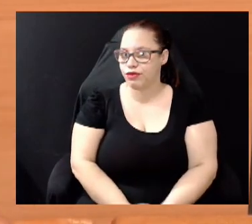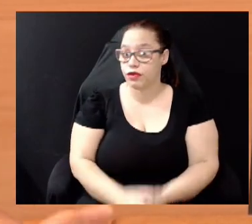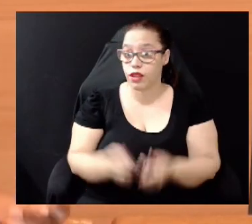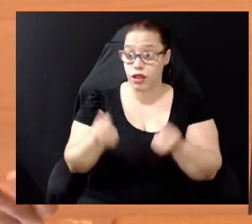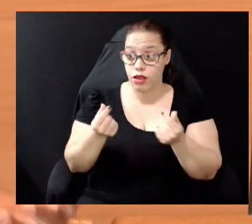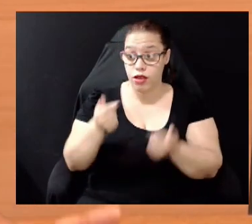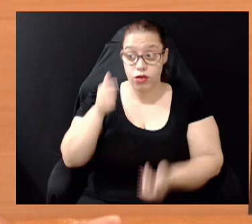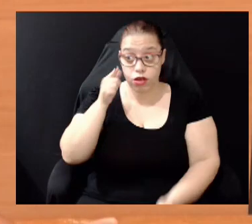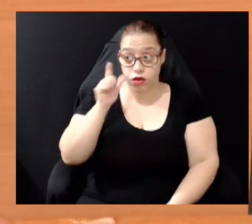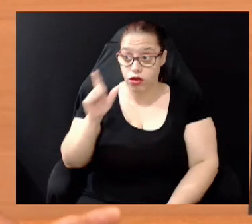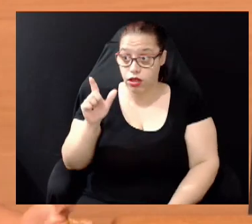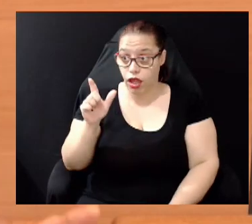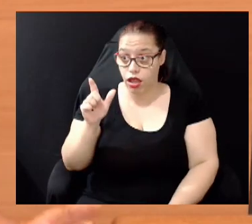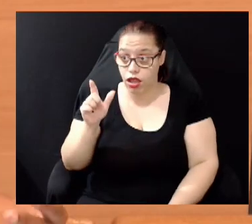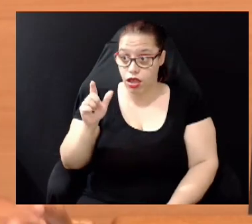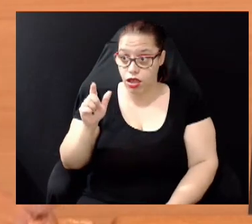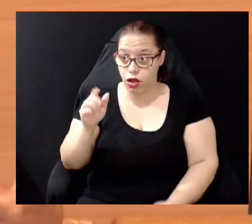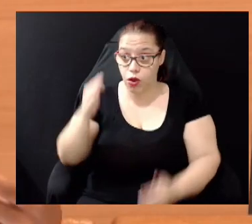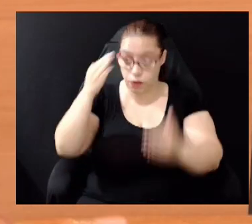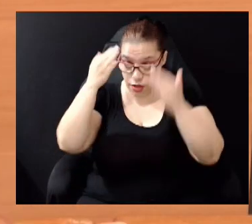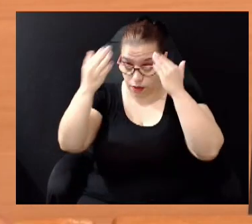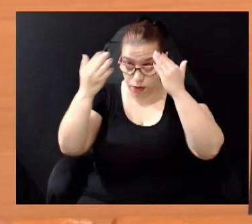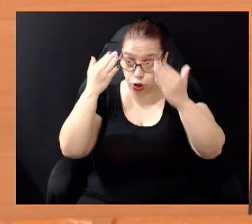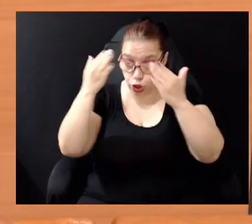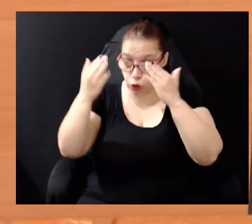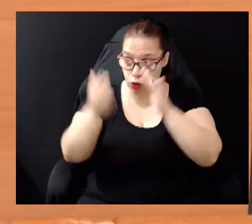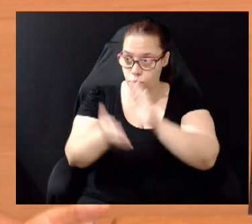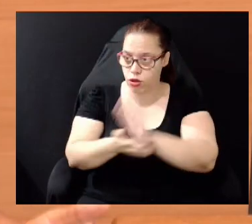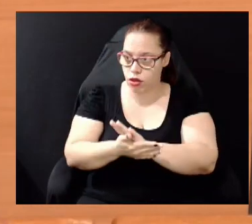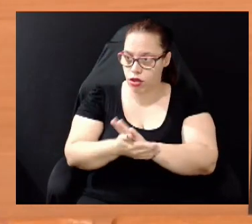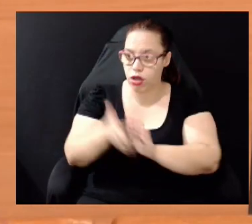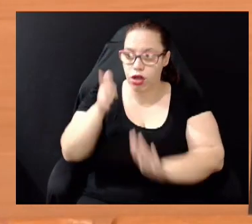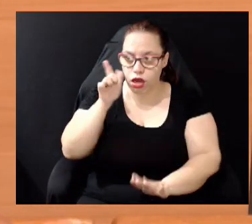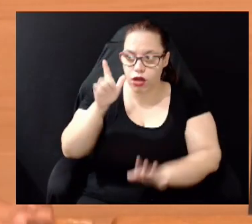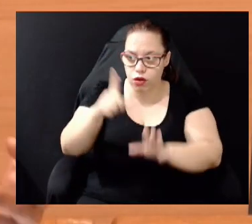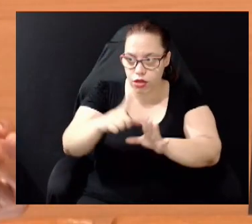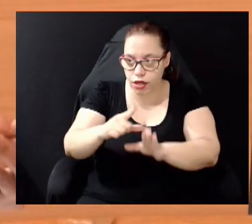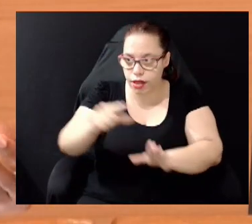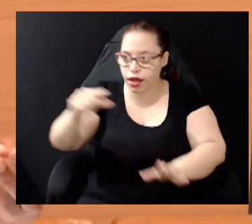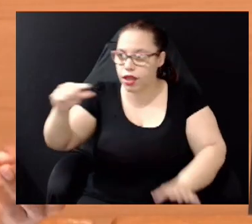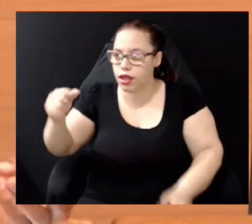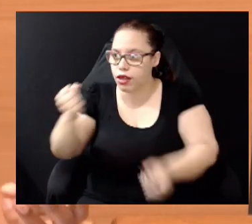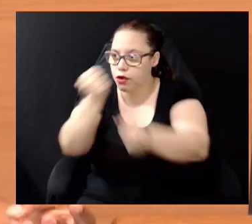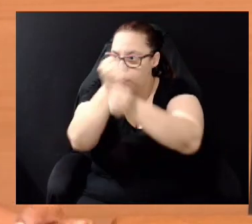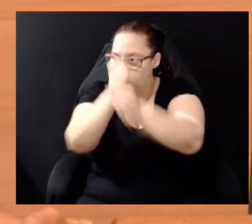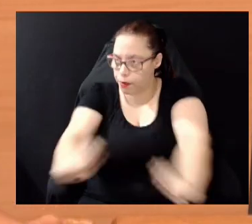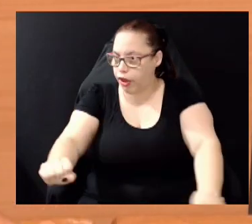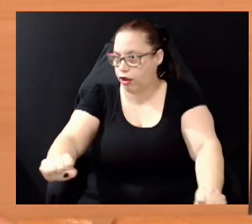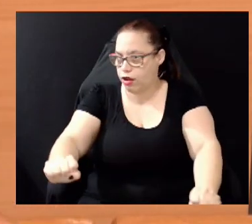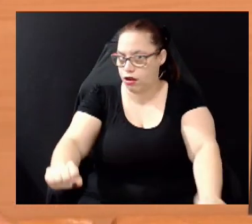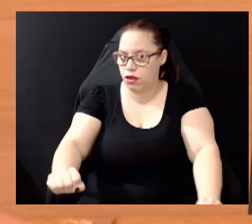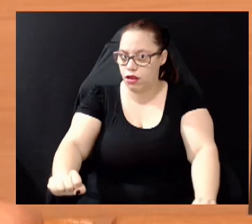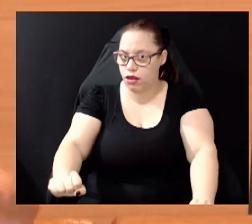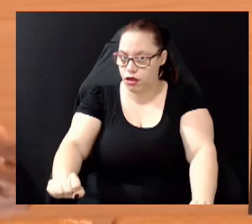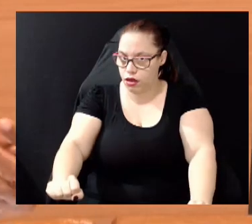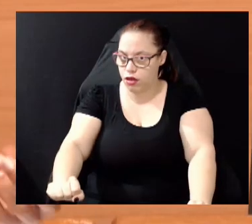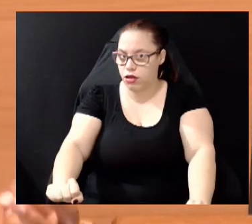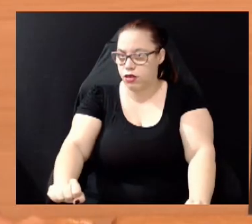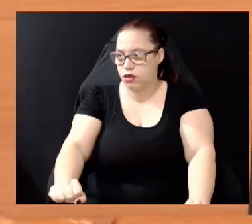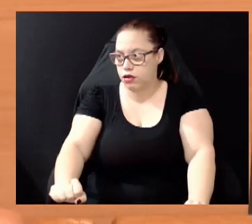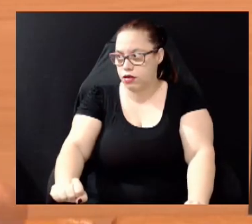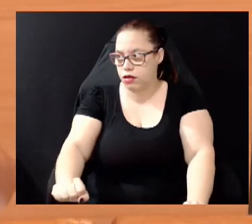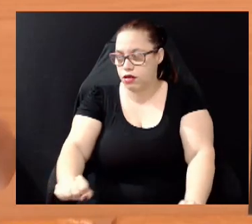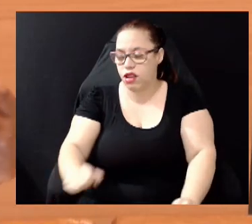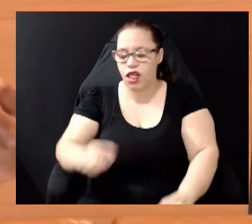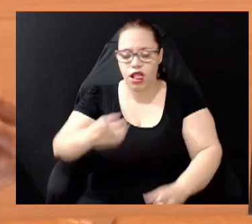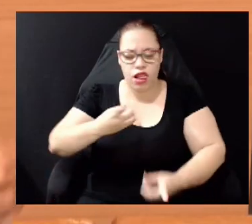buscar um processo terapêutico, muitas vezes você consegue sair e romper, né, os processos da depressão,